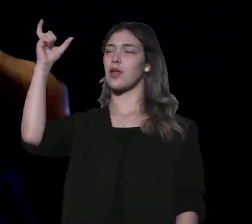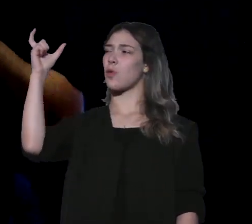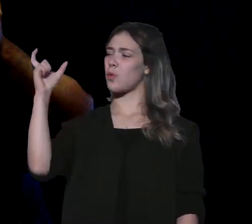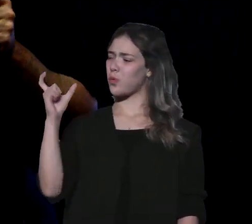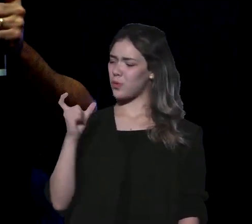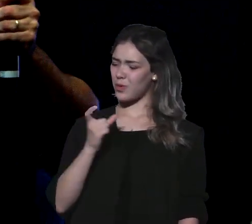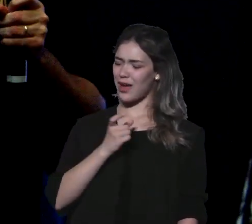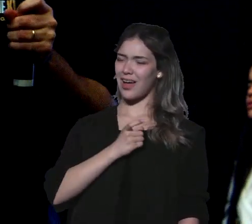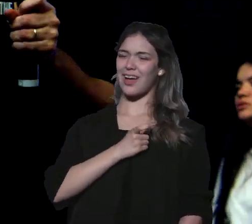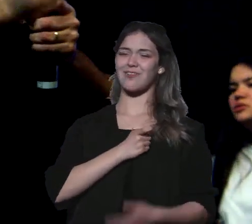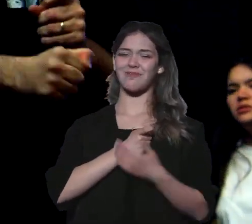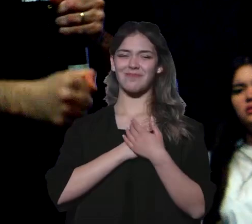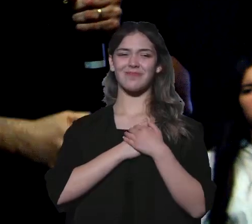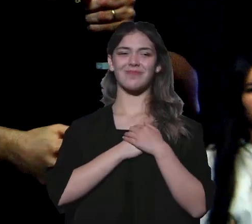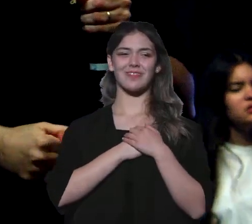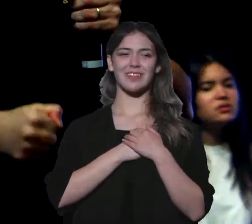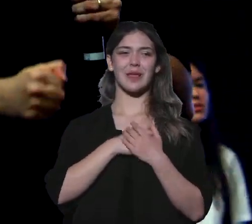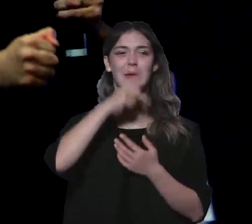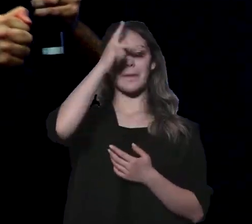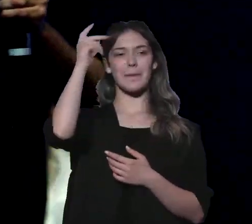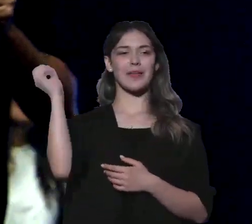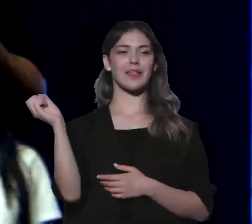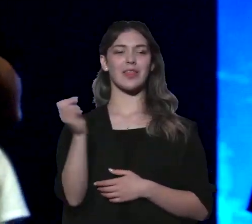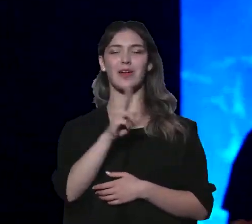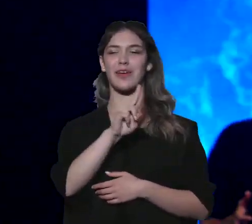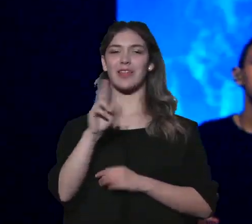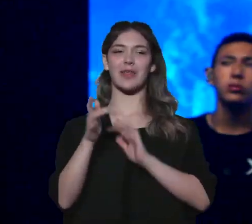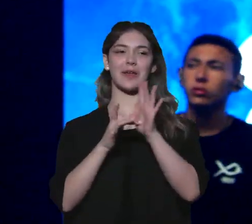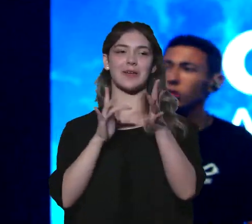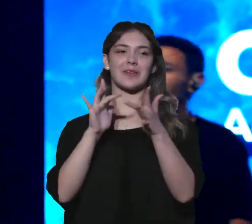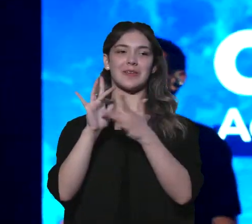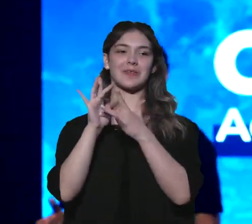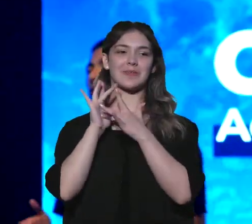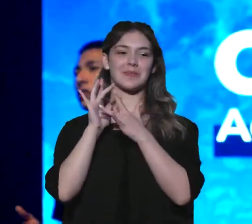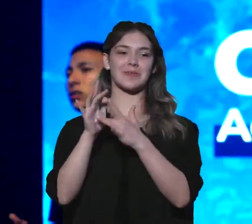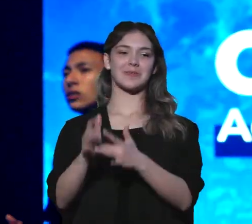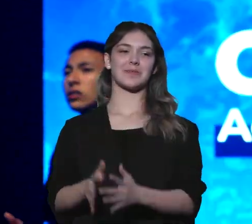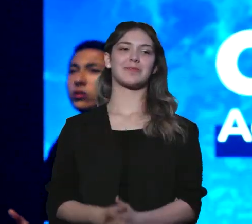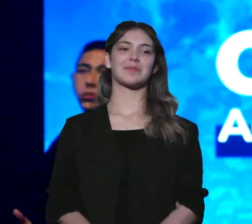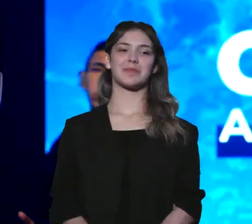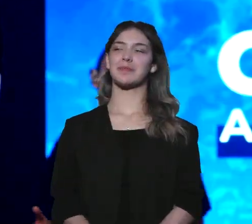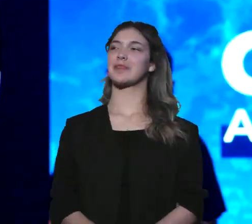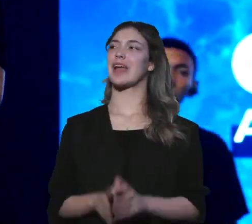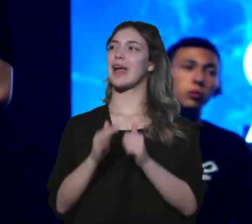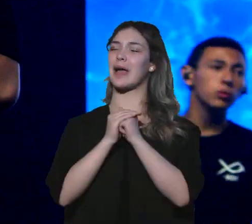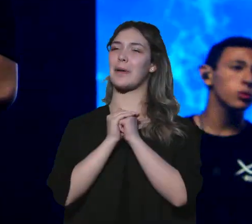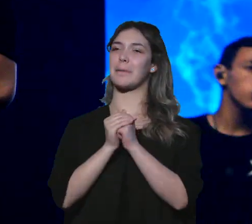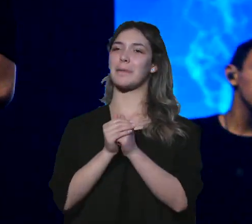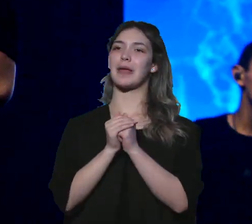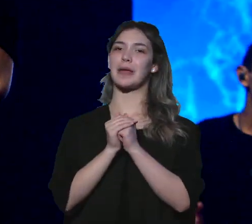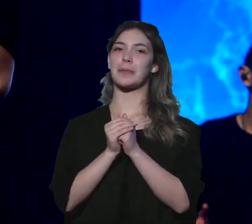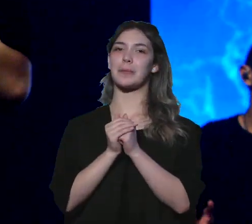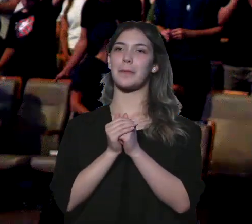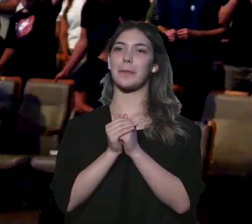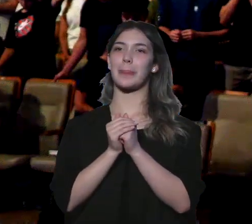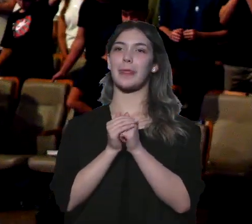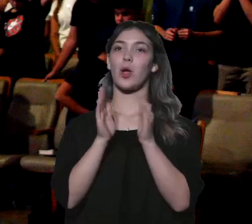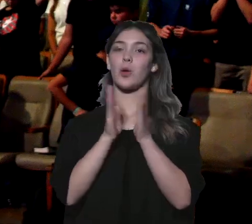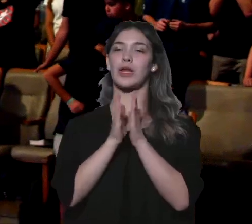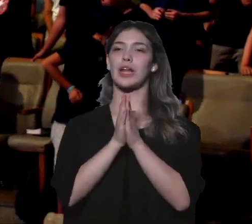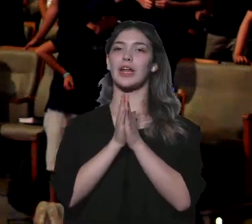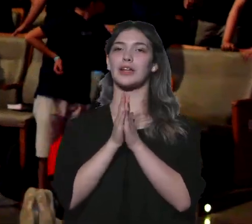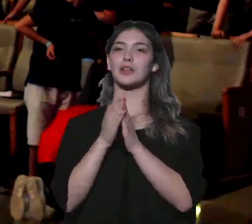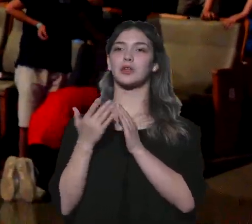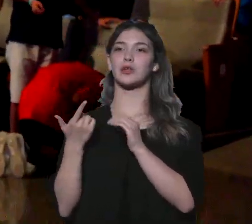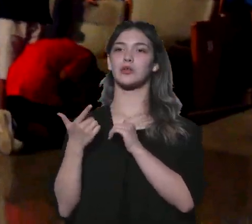pessoas, em nome de Jesus. Eu vou fazer mais uma oração e nós vamos encerrar com isso.